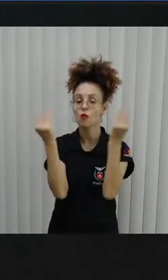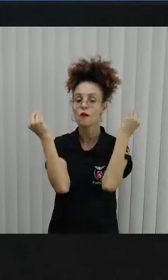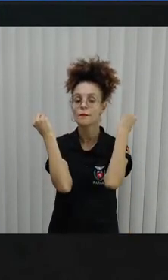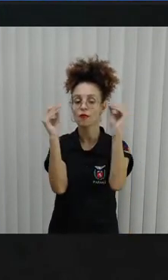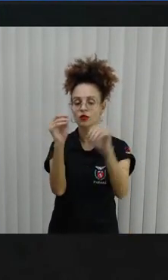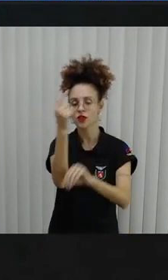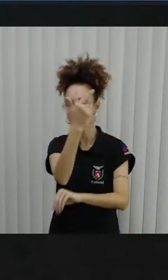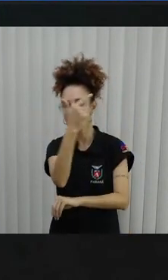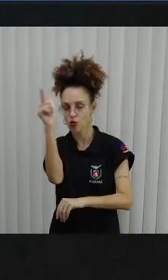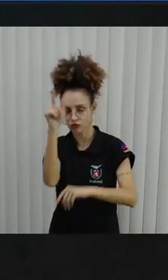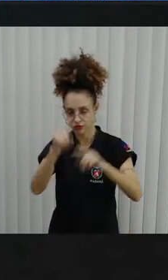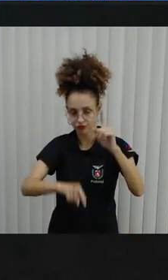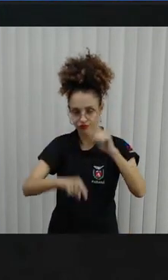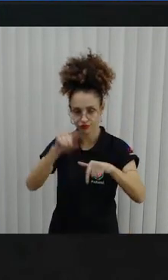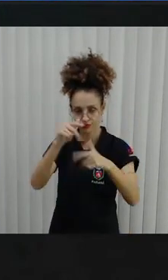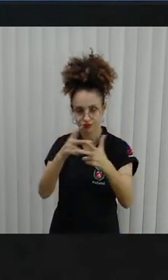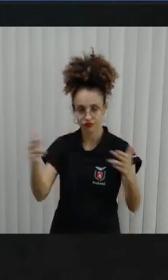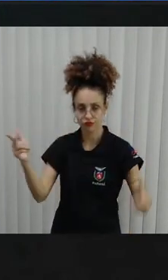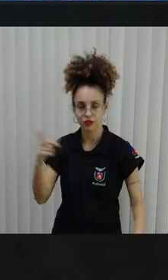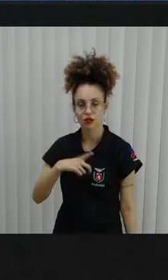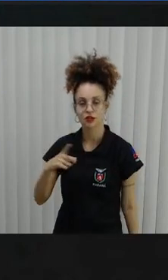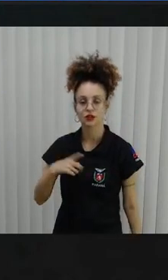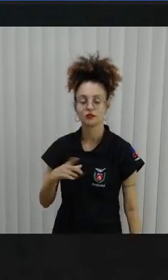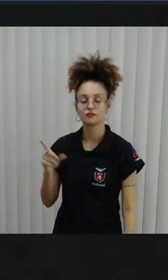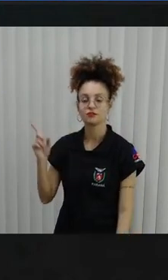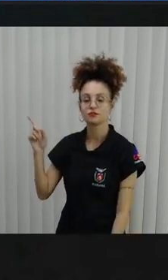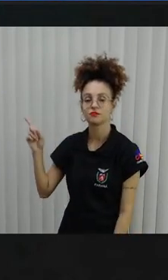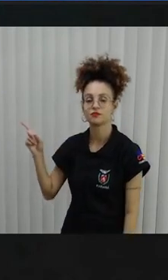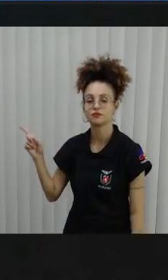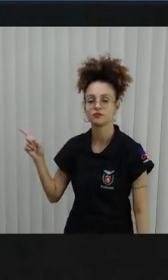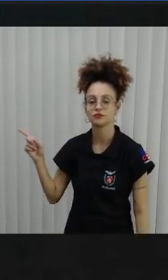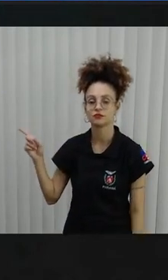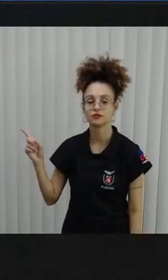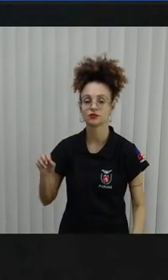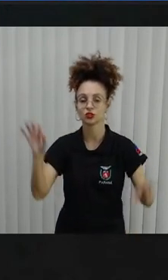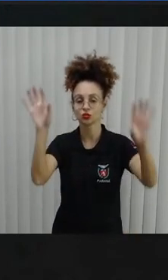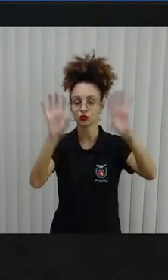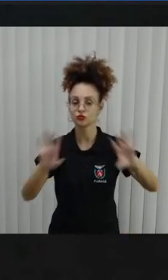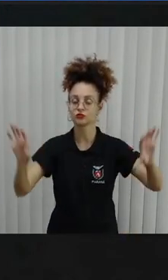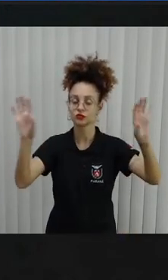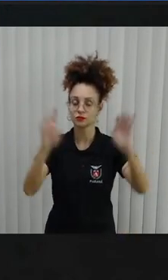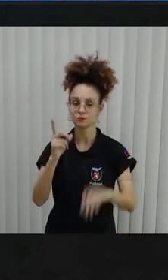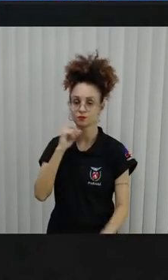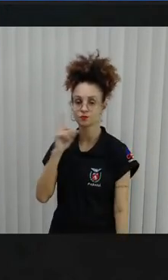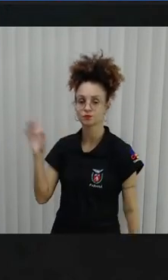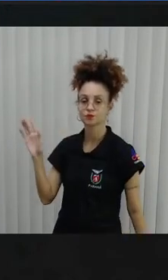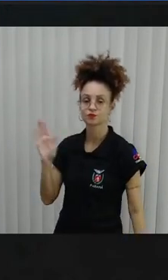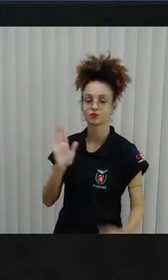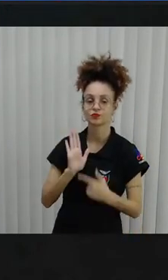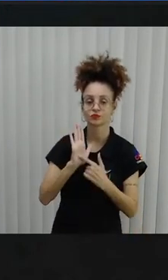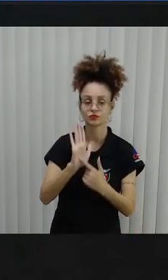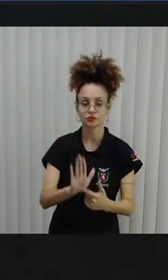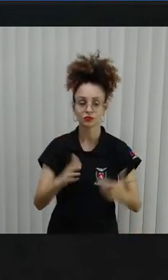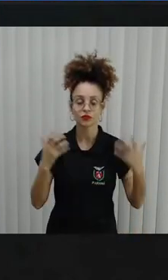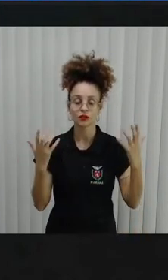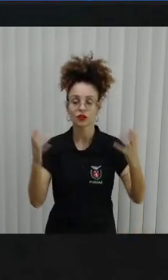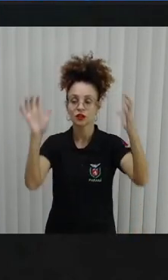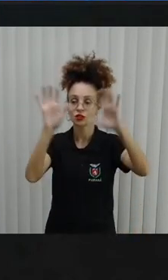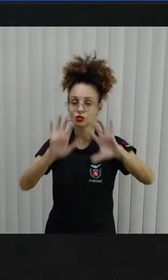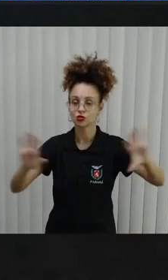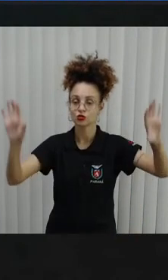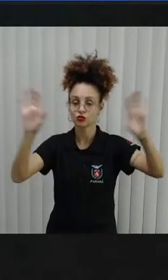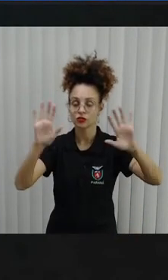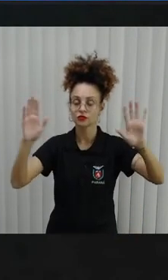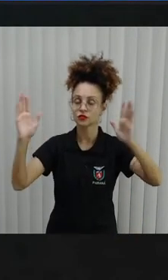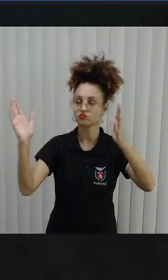outros elementos. Para isso, eu tenho uma nuvenzinha aqui, a nuvem, ela apareceu aqui. O que eu quero fazer? Eu quero que essa nuvem fique